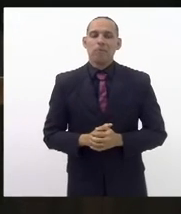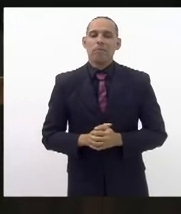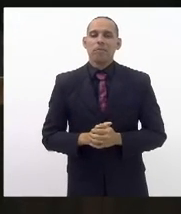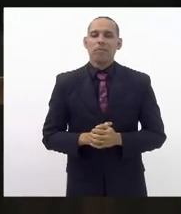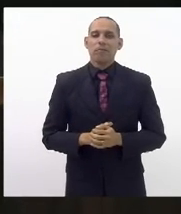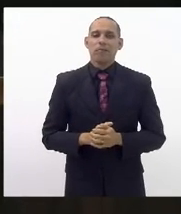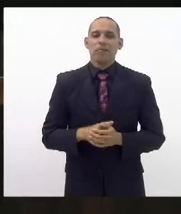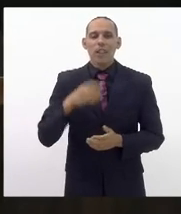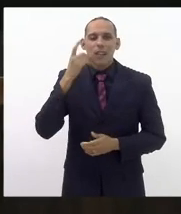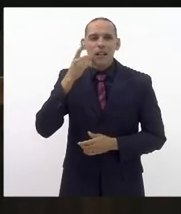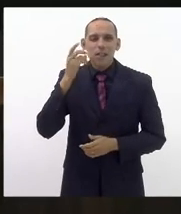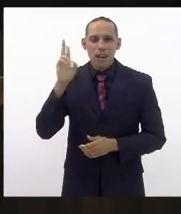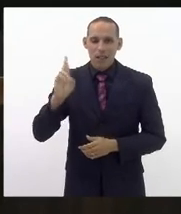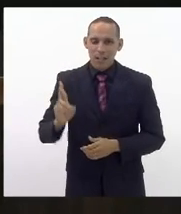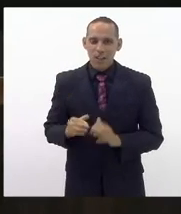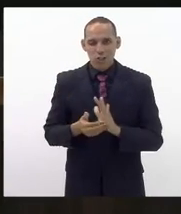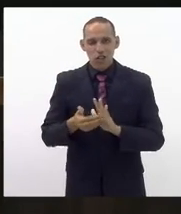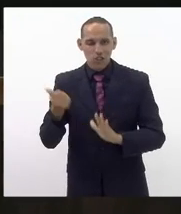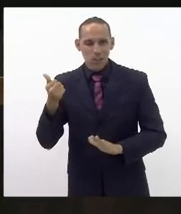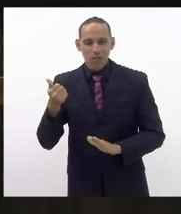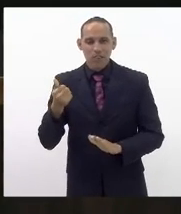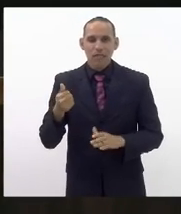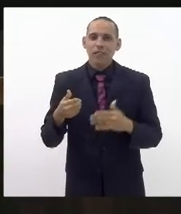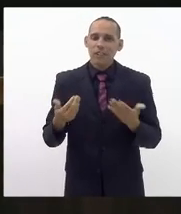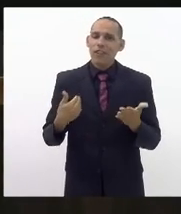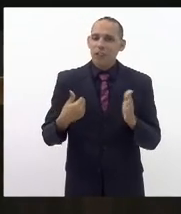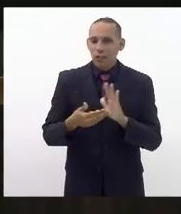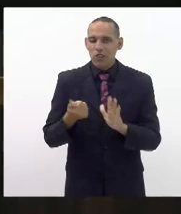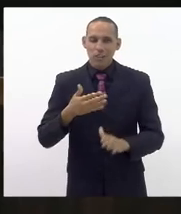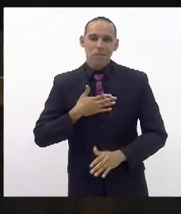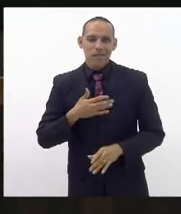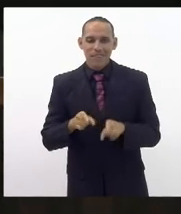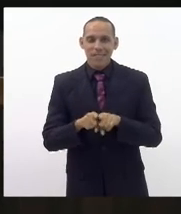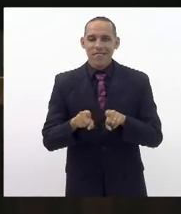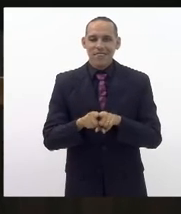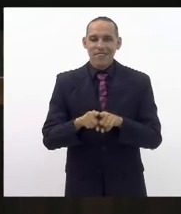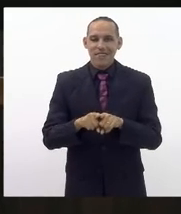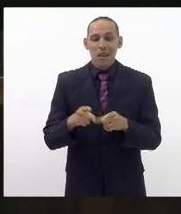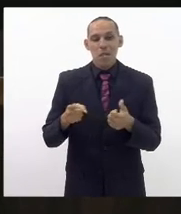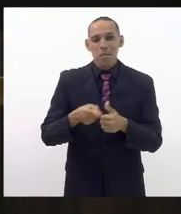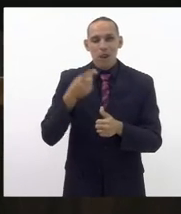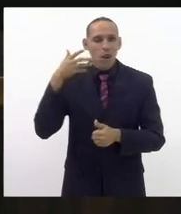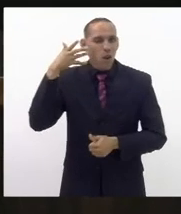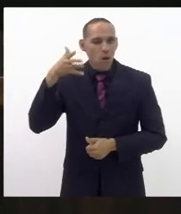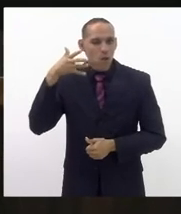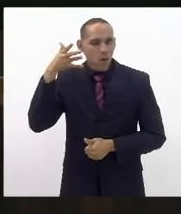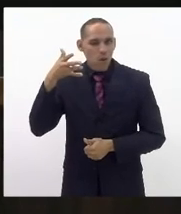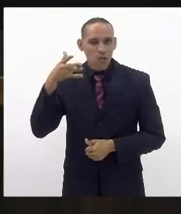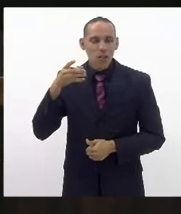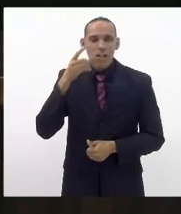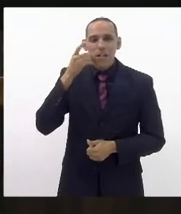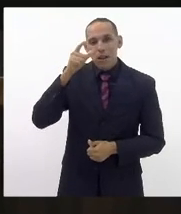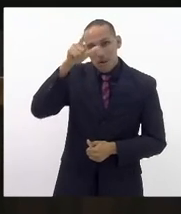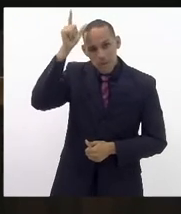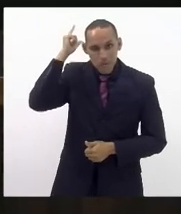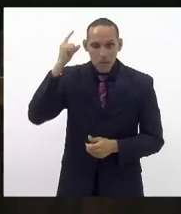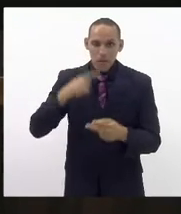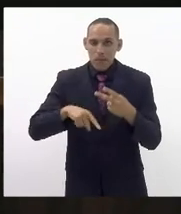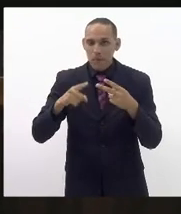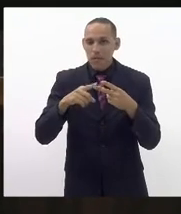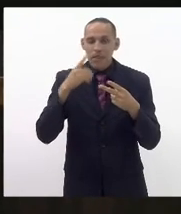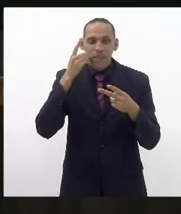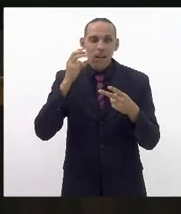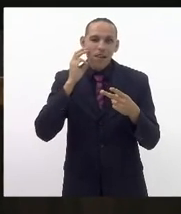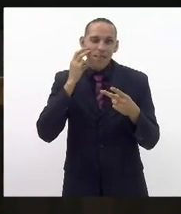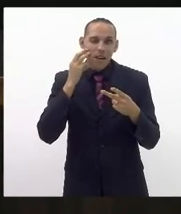Tá. Deputada Renata já retirou, então eu também retirei a minha aqui. Primeiro orador inscrito, o nobre deputado Luiz Paulo, em seguida